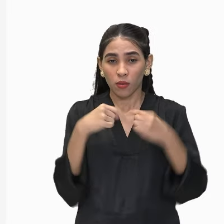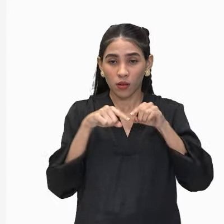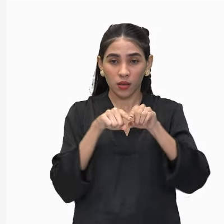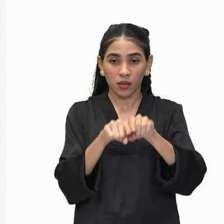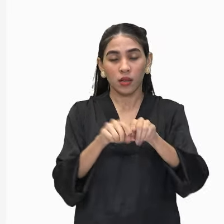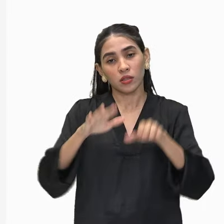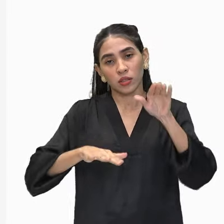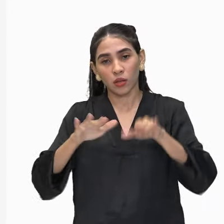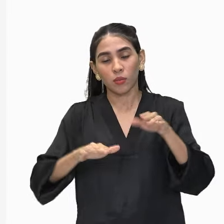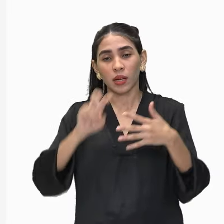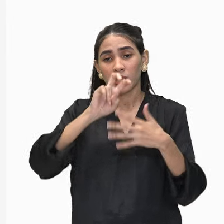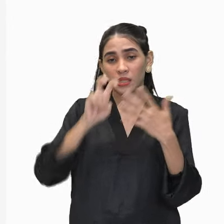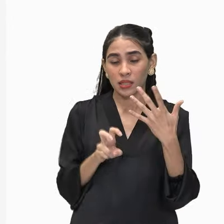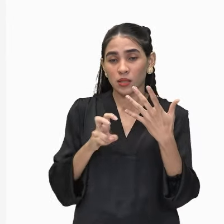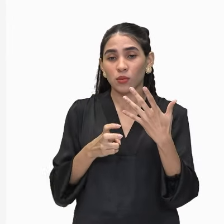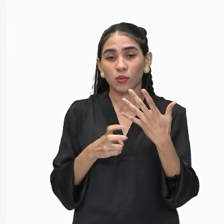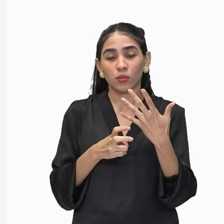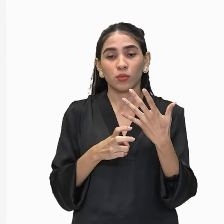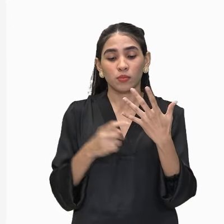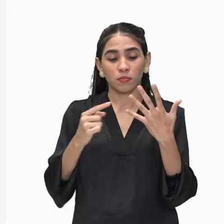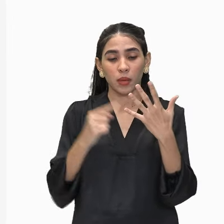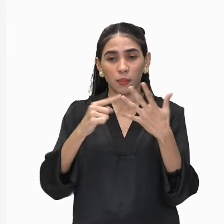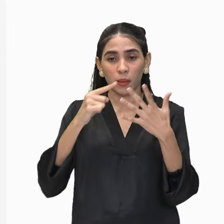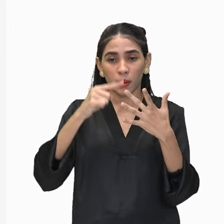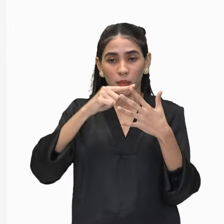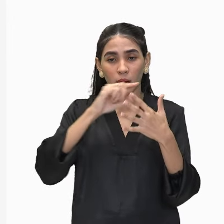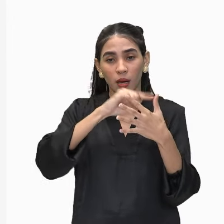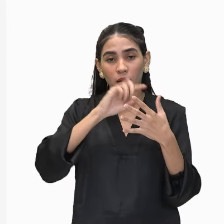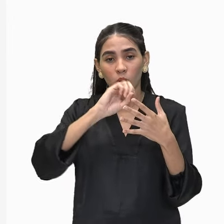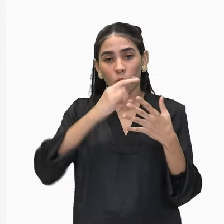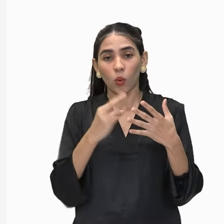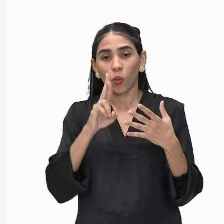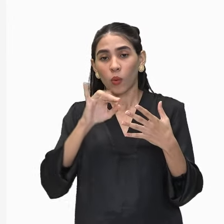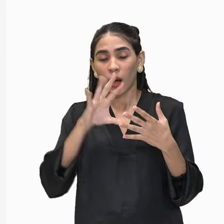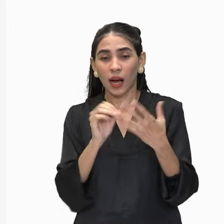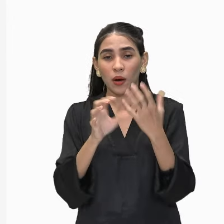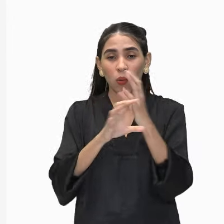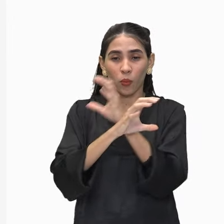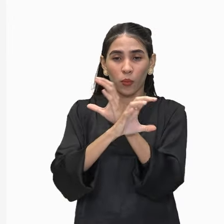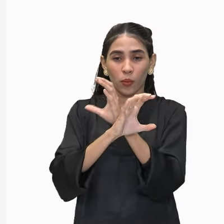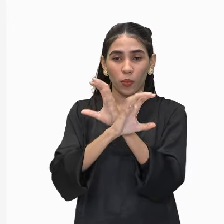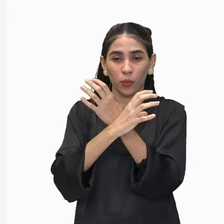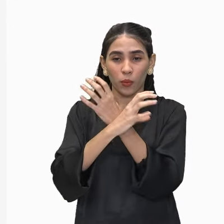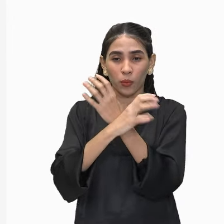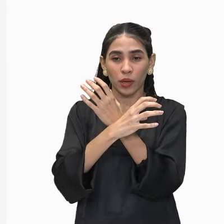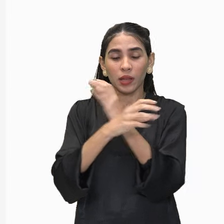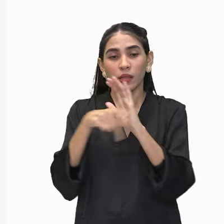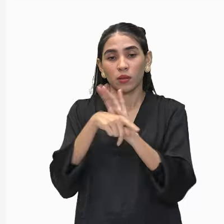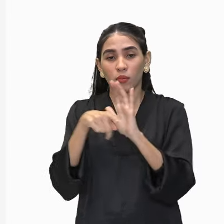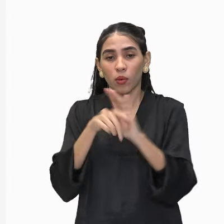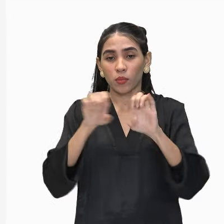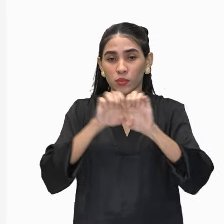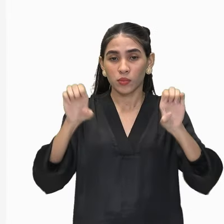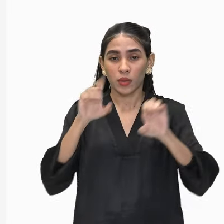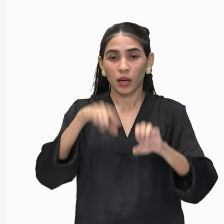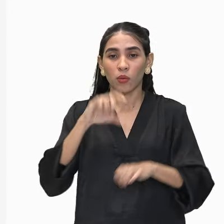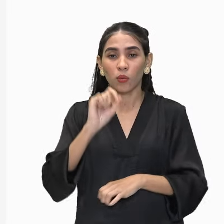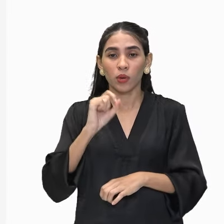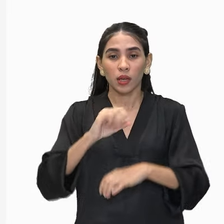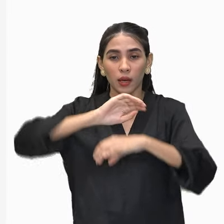com 5 braços ou raios. O endoesqueleto deles, que eles possuem em sua estrutura, é